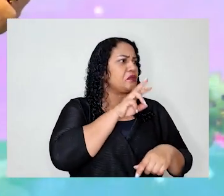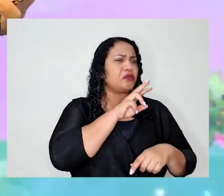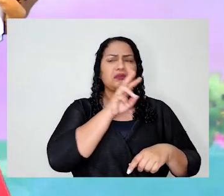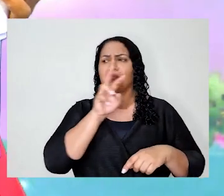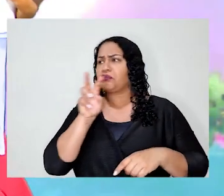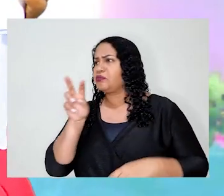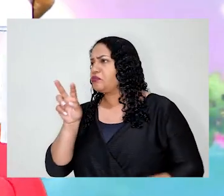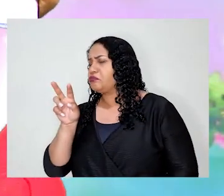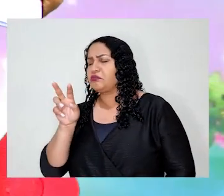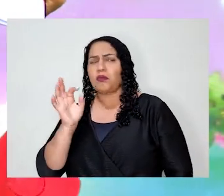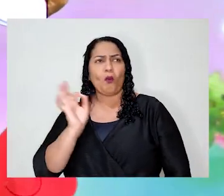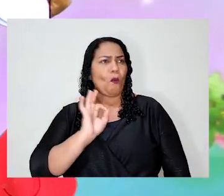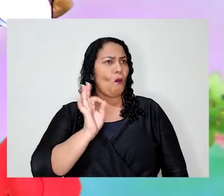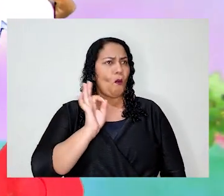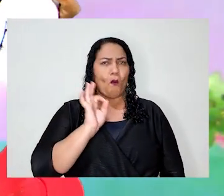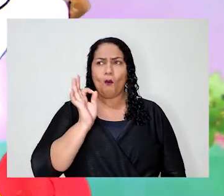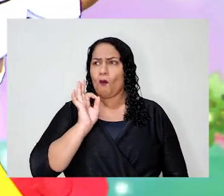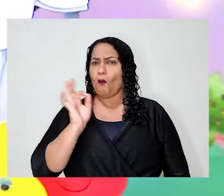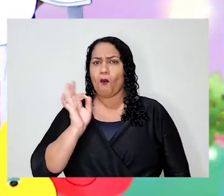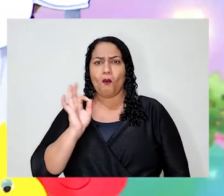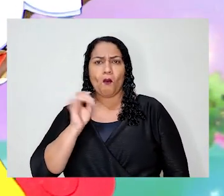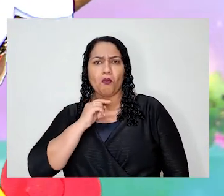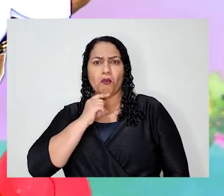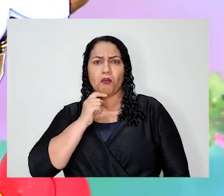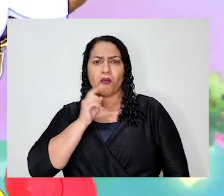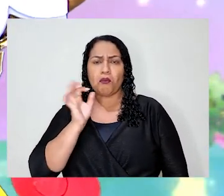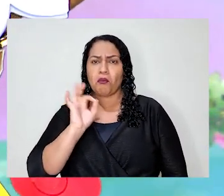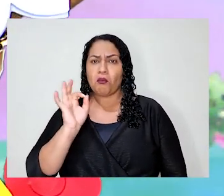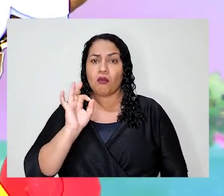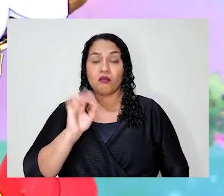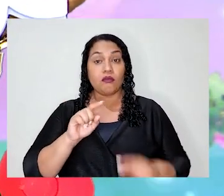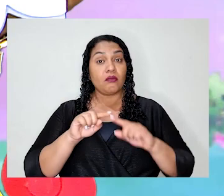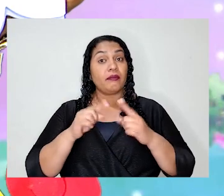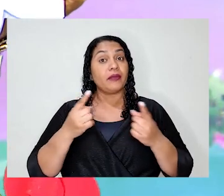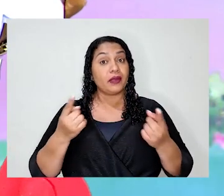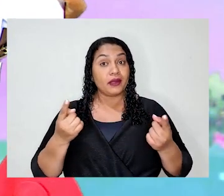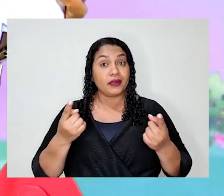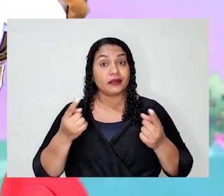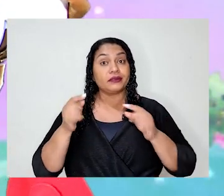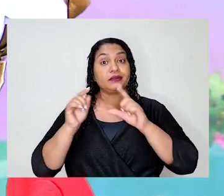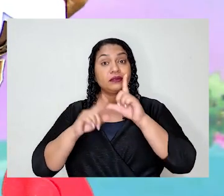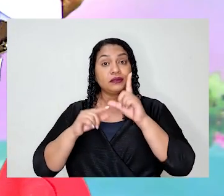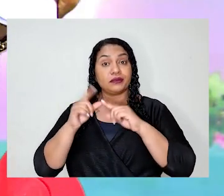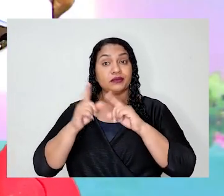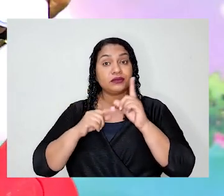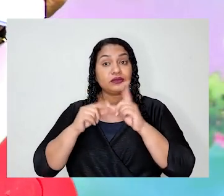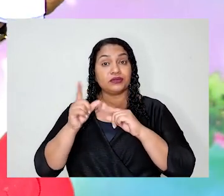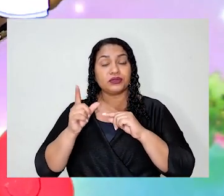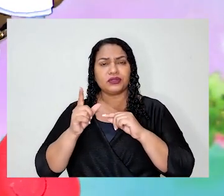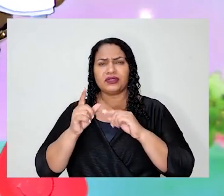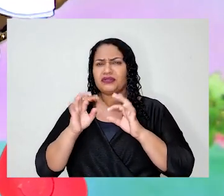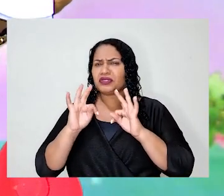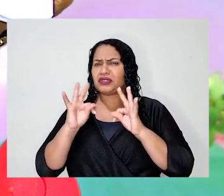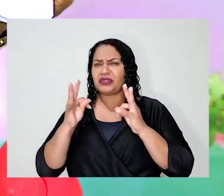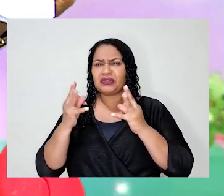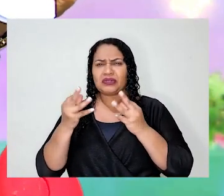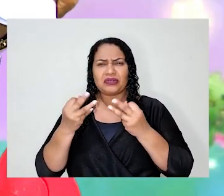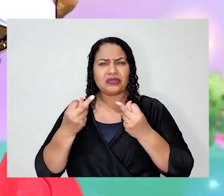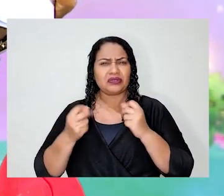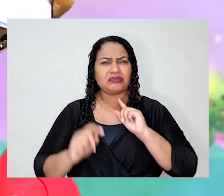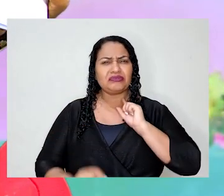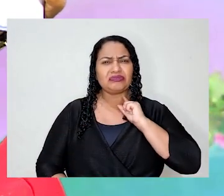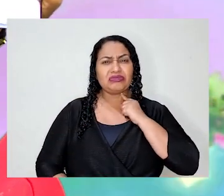para um lado, olhou para o outro e nada. Também pudera, a estrela estava